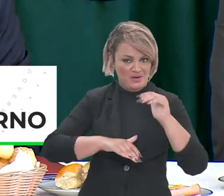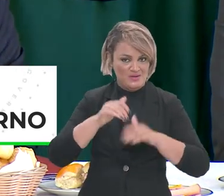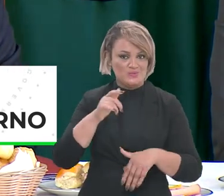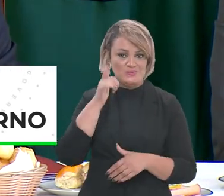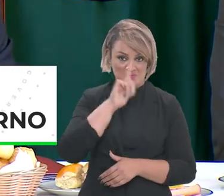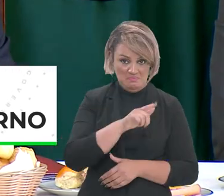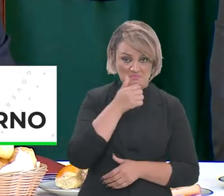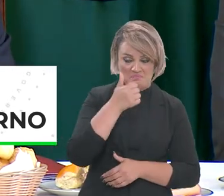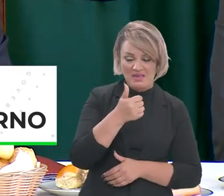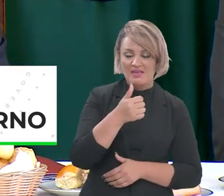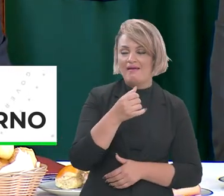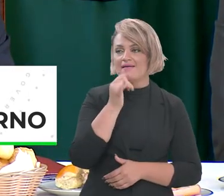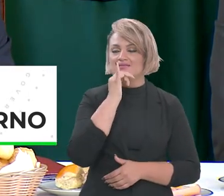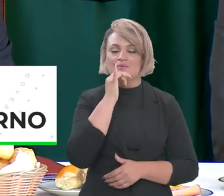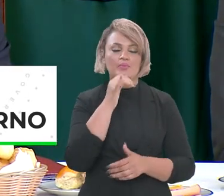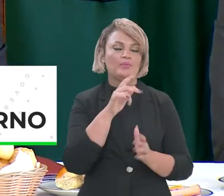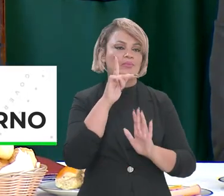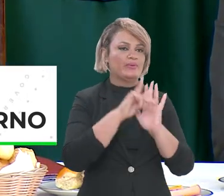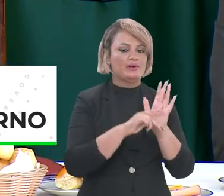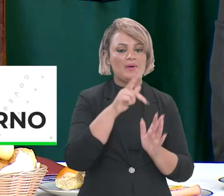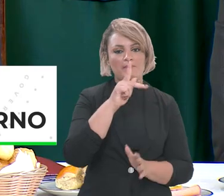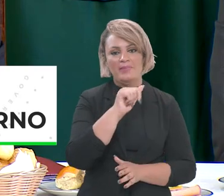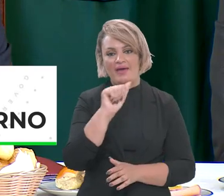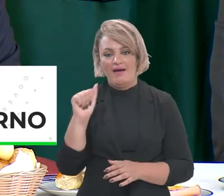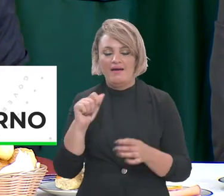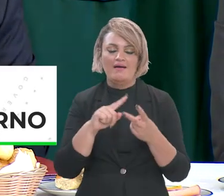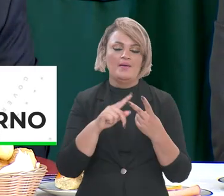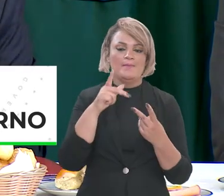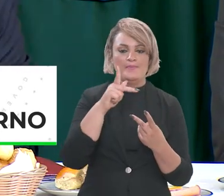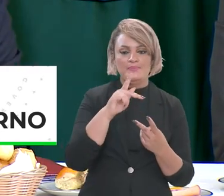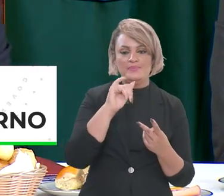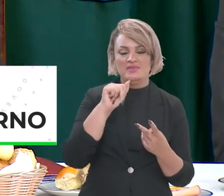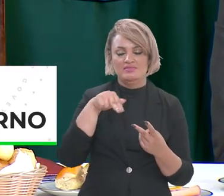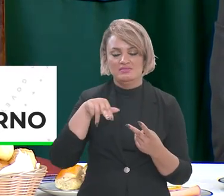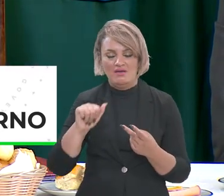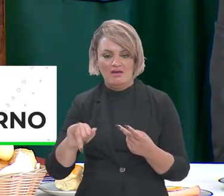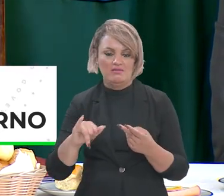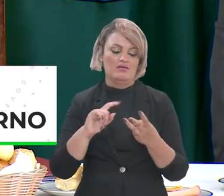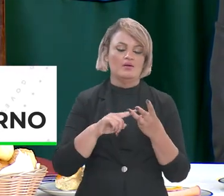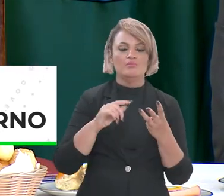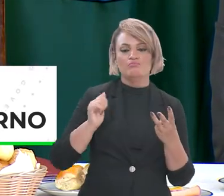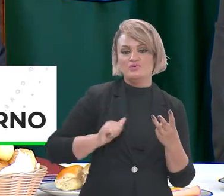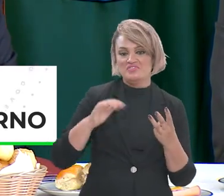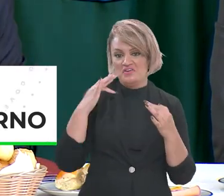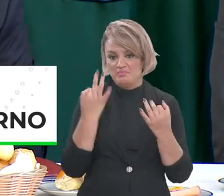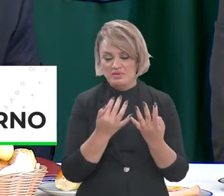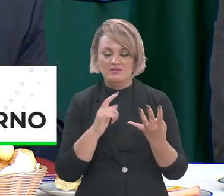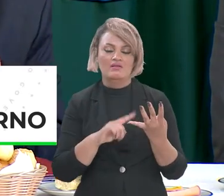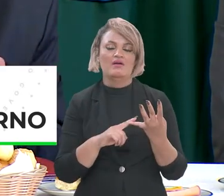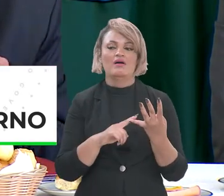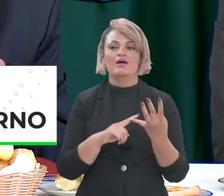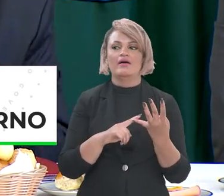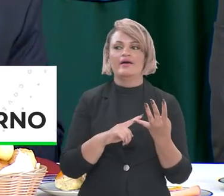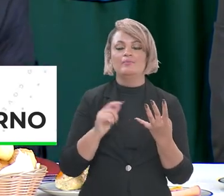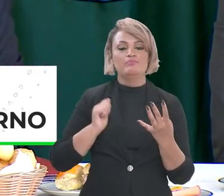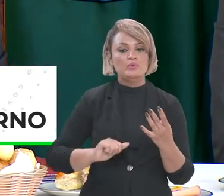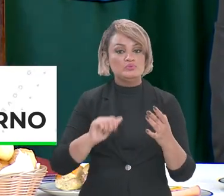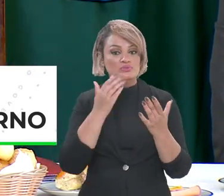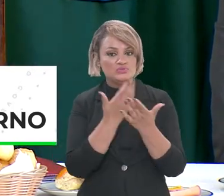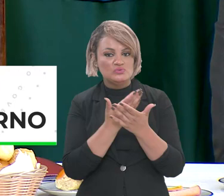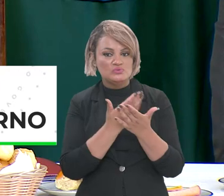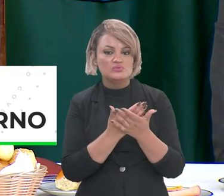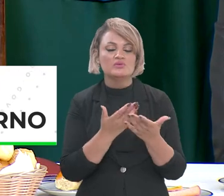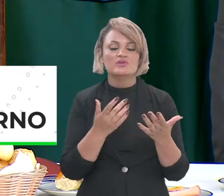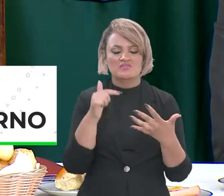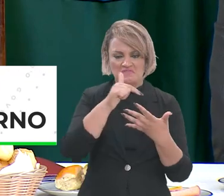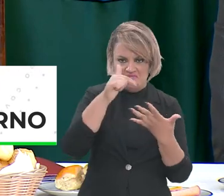implantada, desde programa de PAA, do PNAE, do Bolsa Família, do Bolsa de Estudo